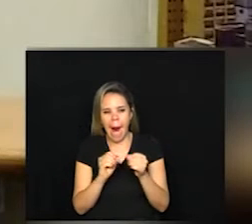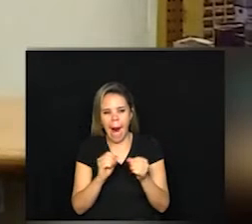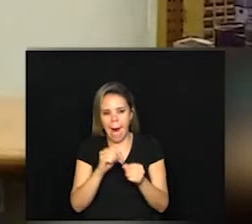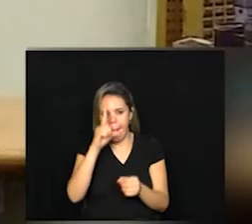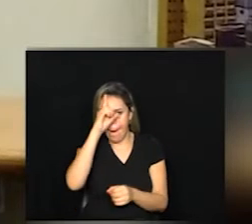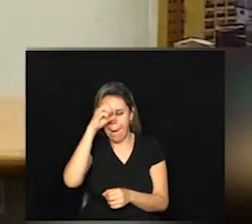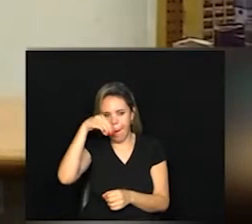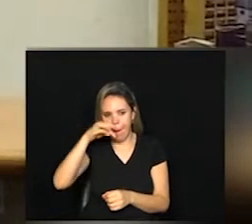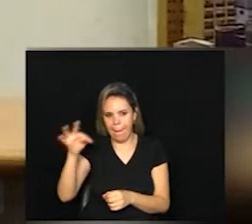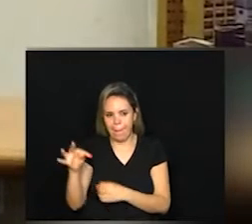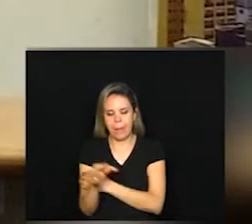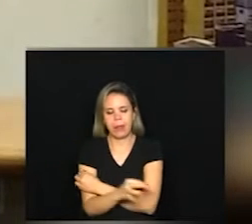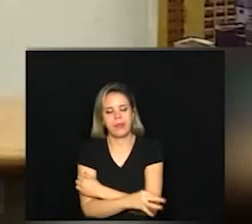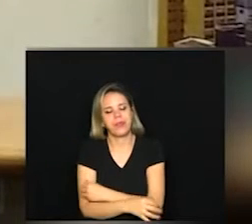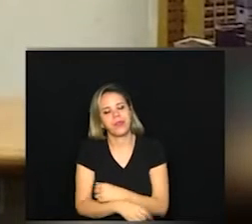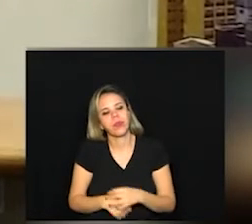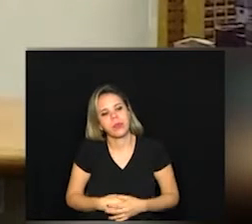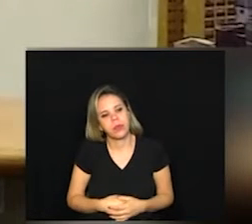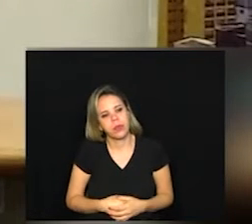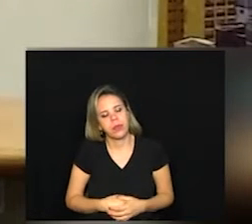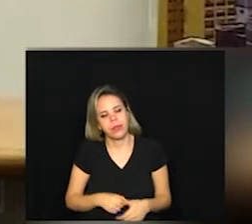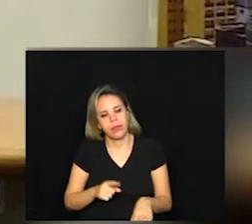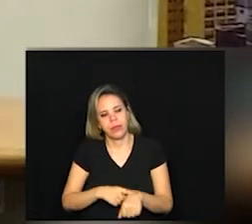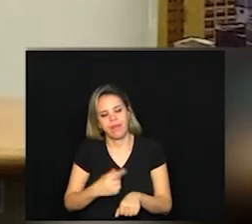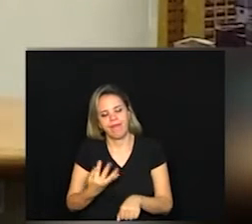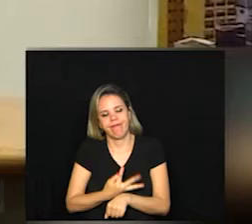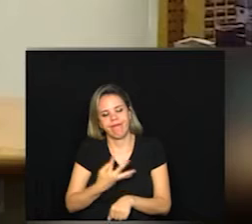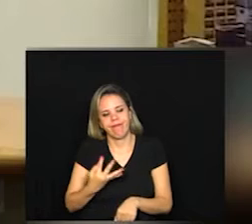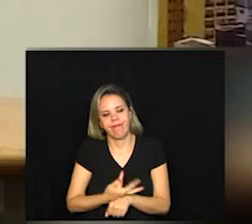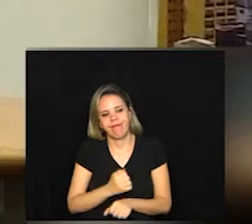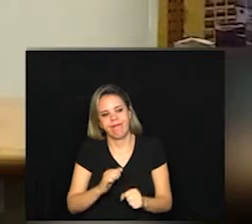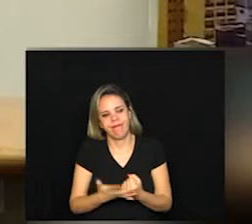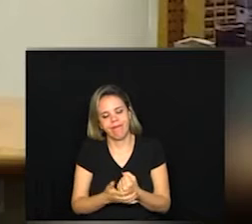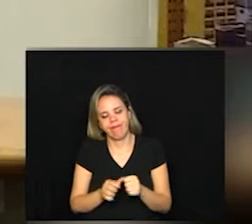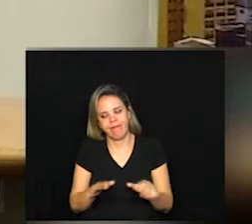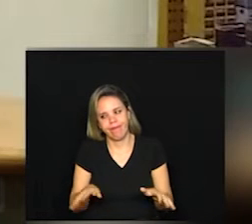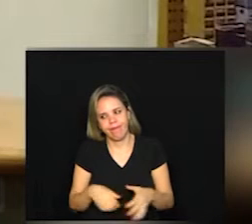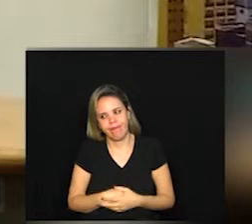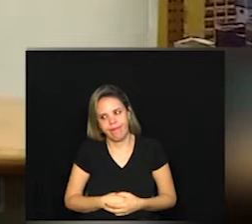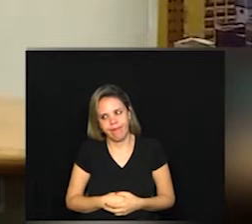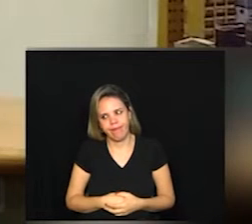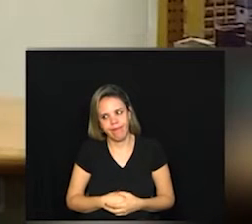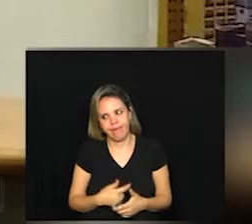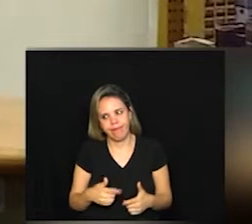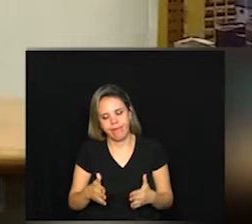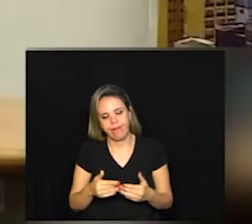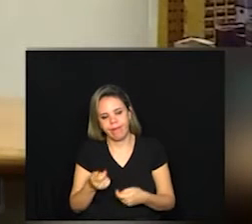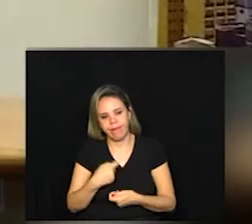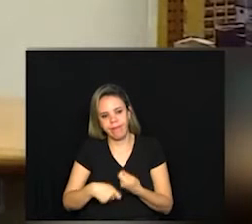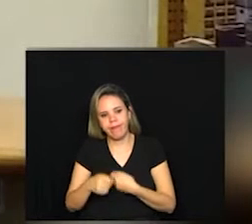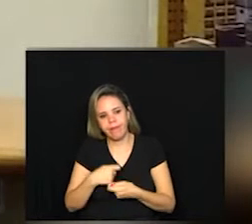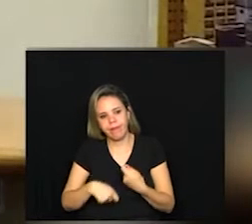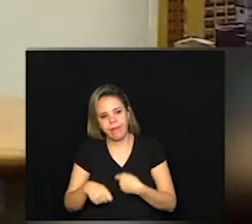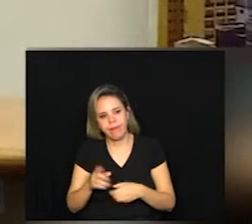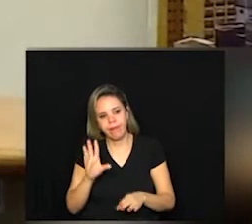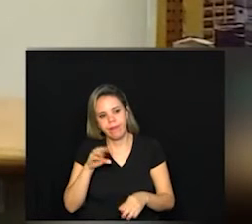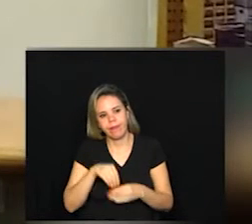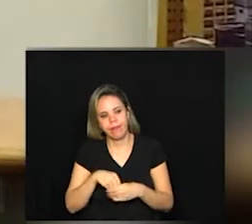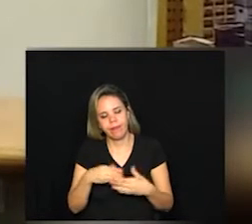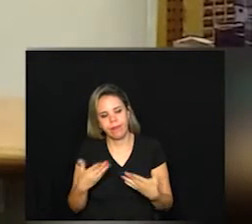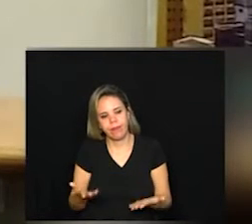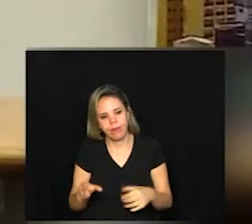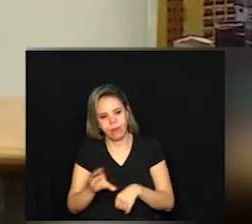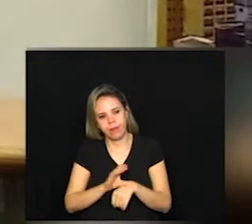Hospital Metropolitano, se deu num momento muito crítico da pandemia, né? Esta requisição administrativa, ela é prevista